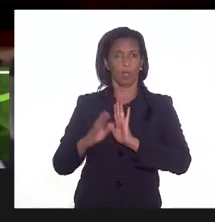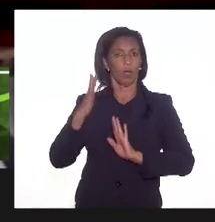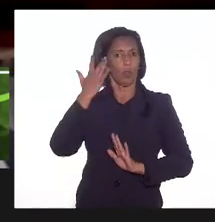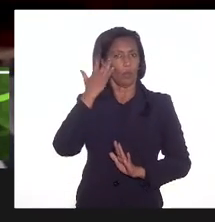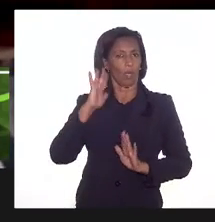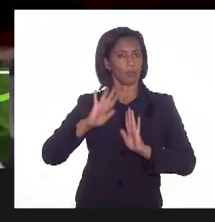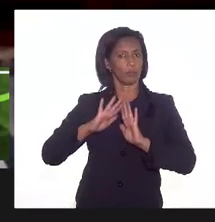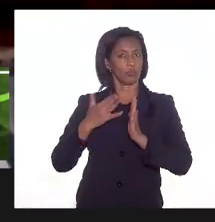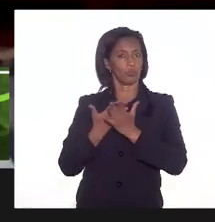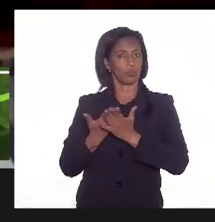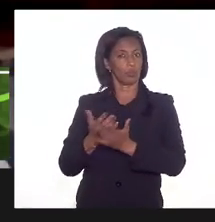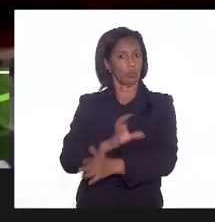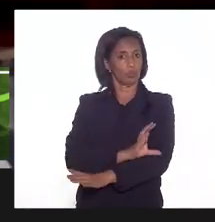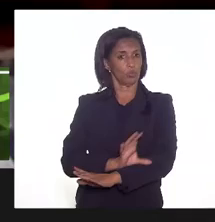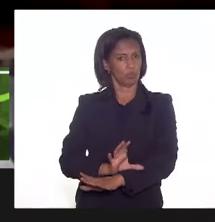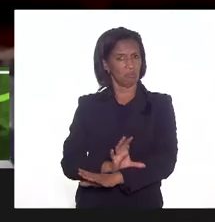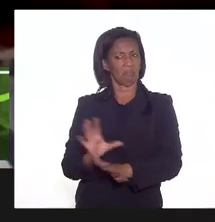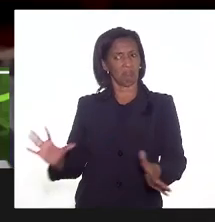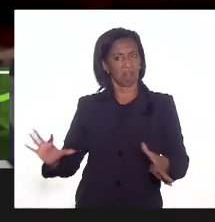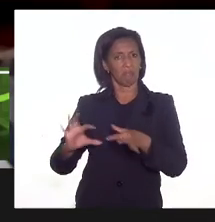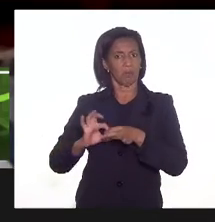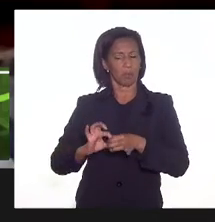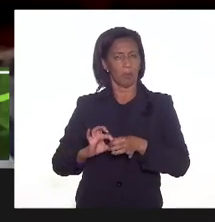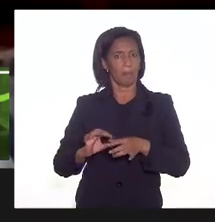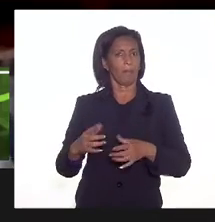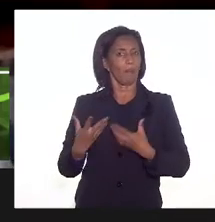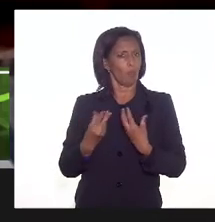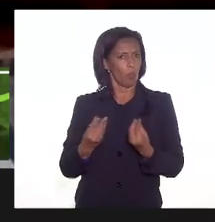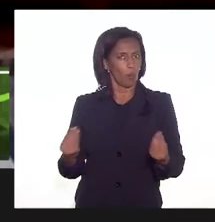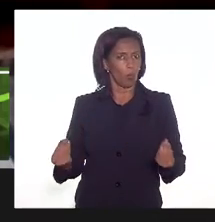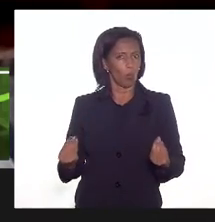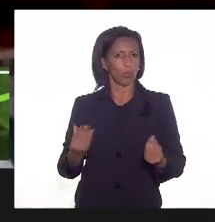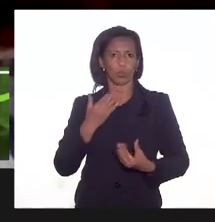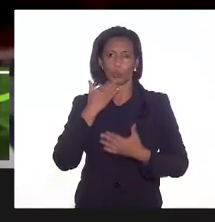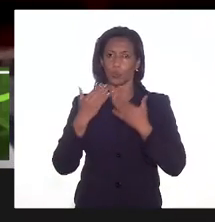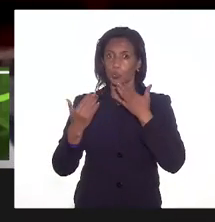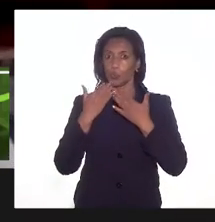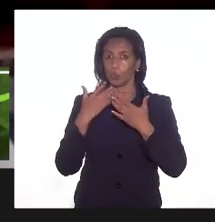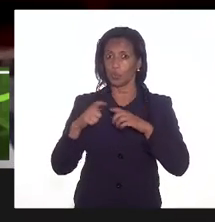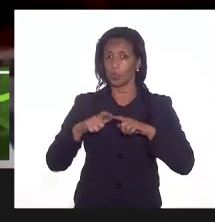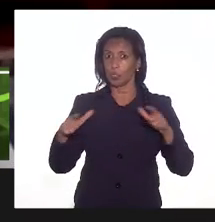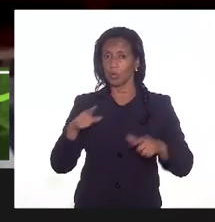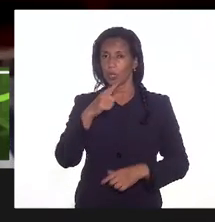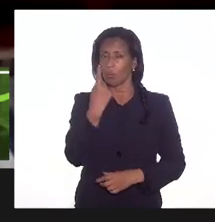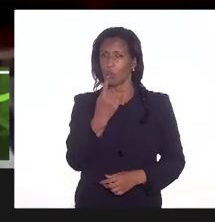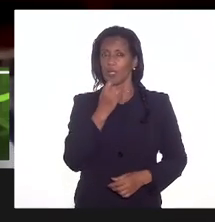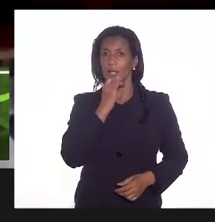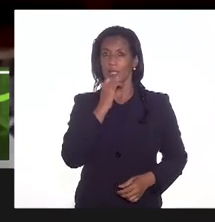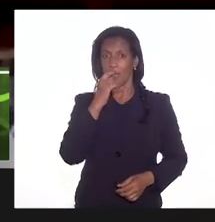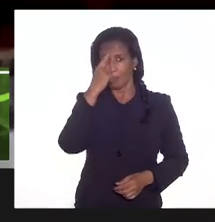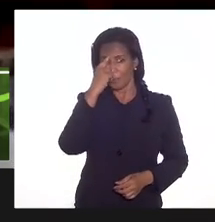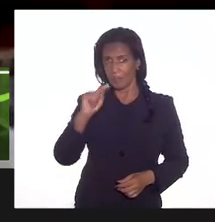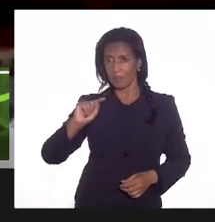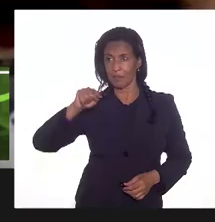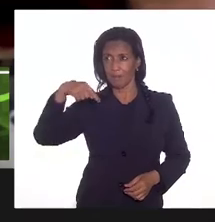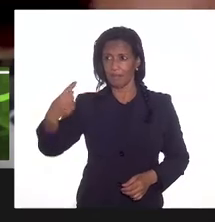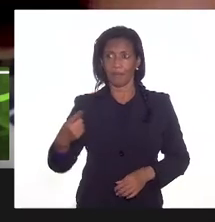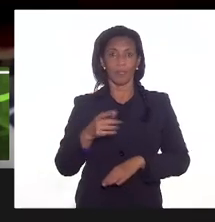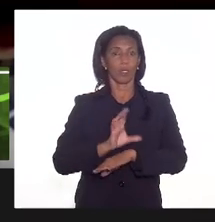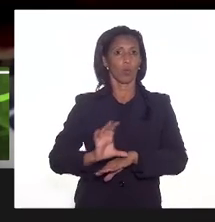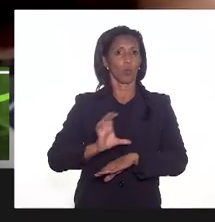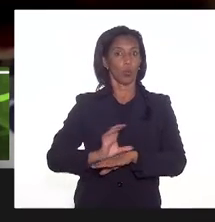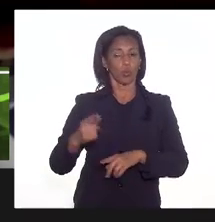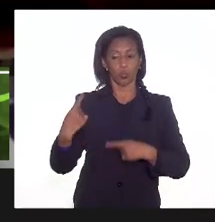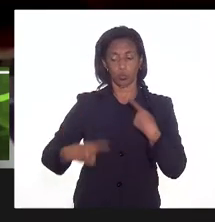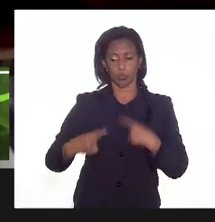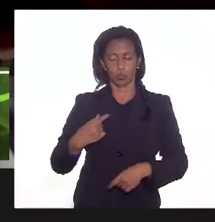cultura ela vem agregar bastante a demanda é muito grande só para ser um exemplo semana que vem vai ter um curso de